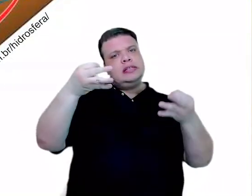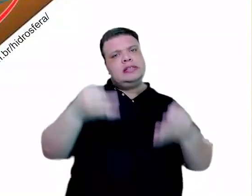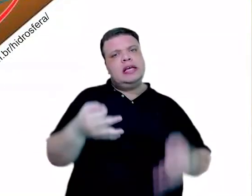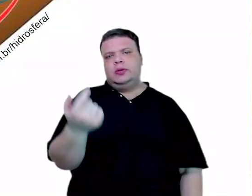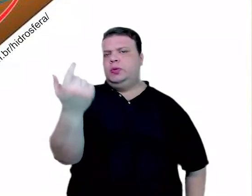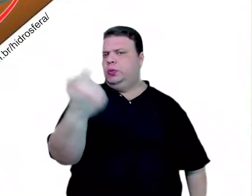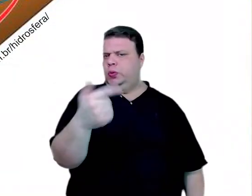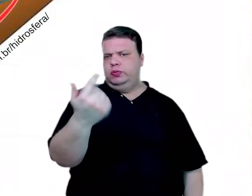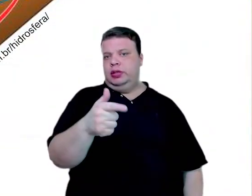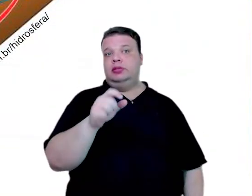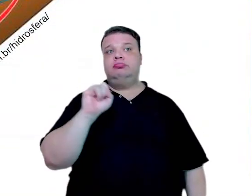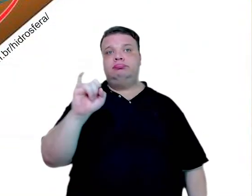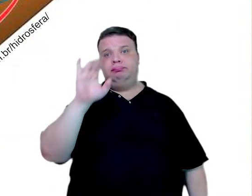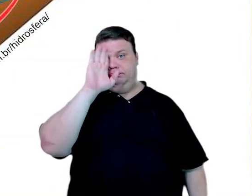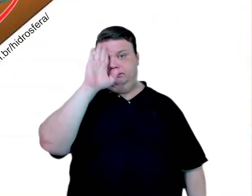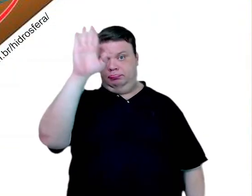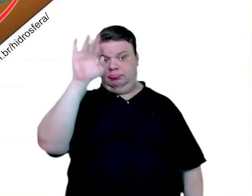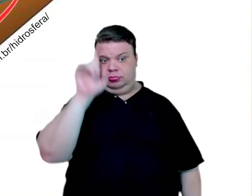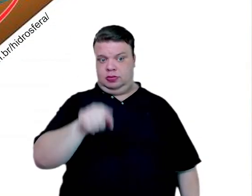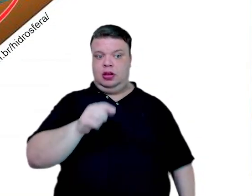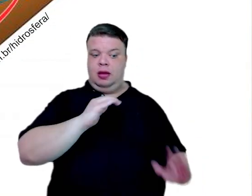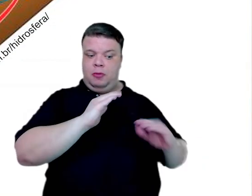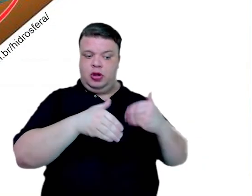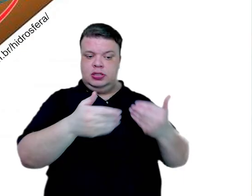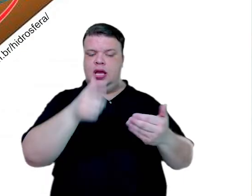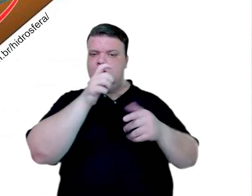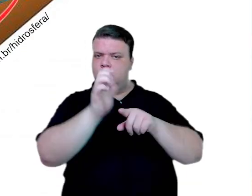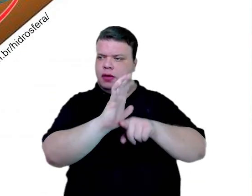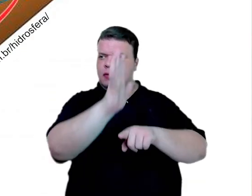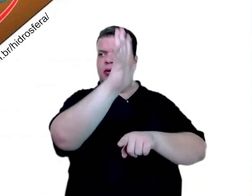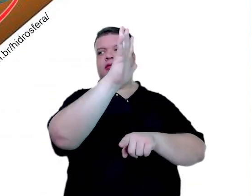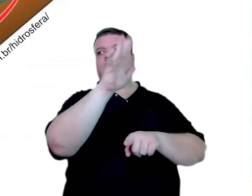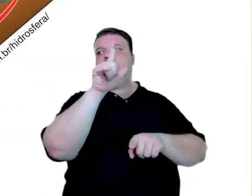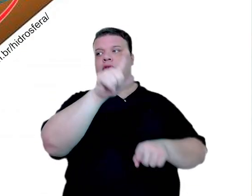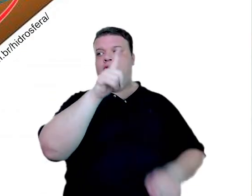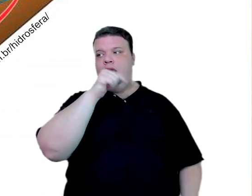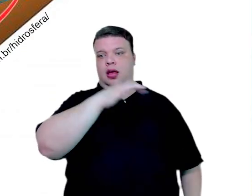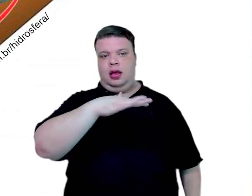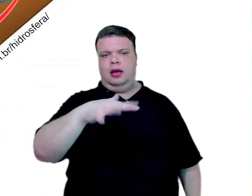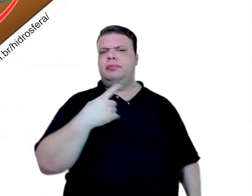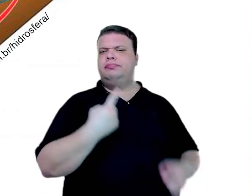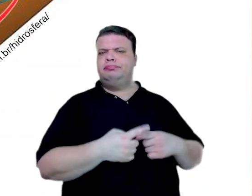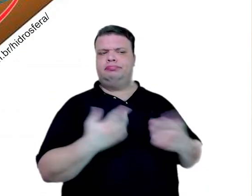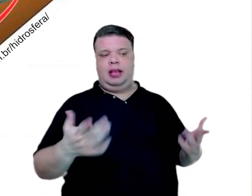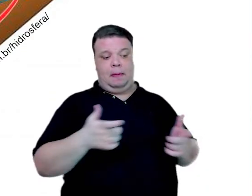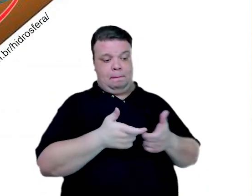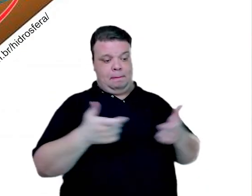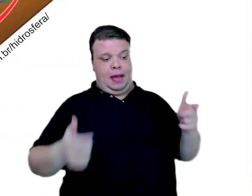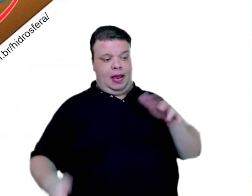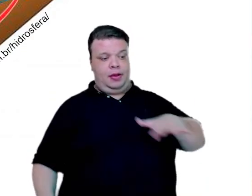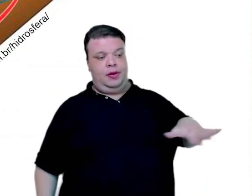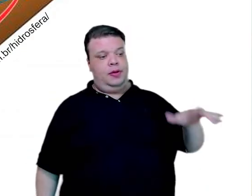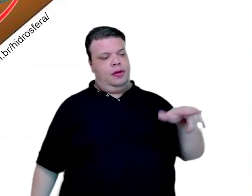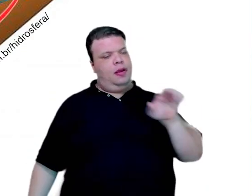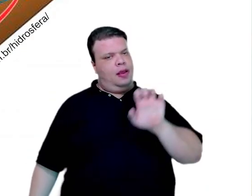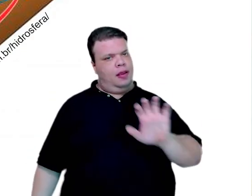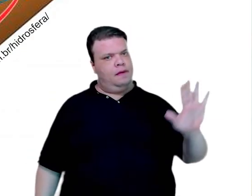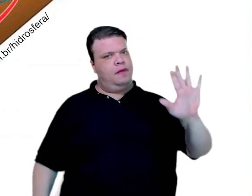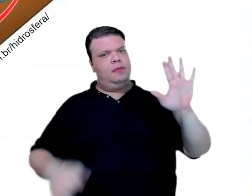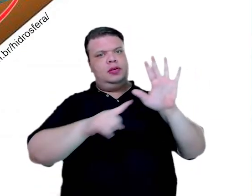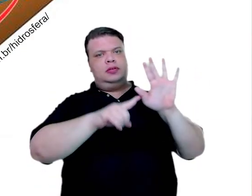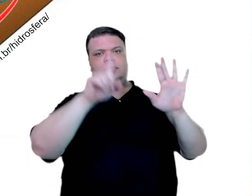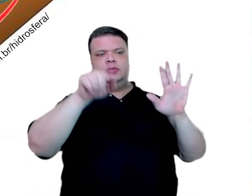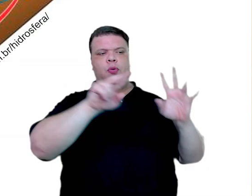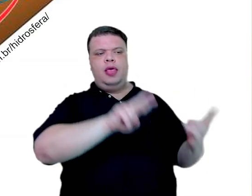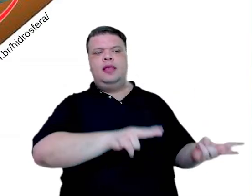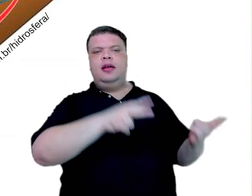da água, já que a grande maioria da evaporação, ou seja, da transferência de vapor d'água para a atmosfera, é